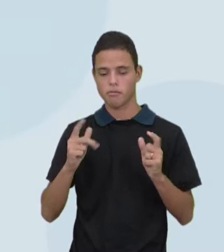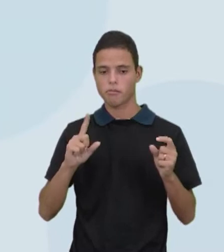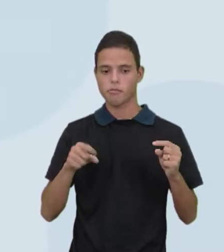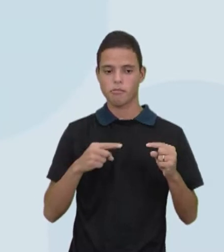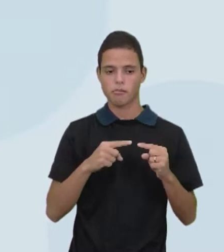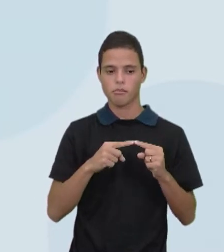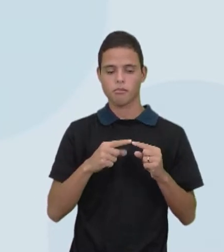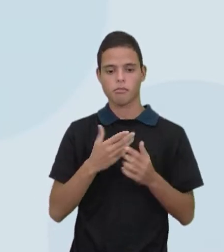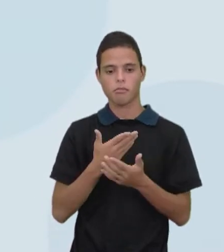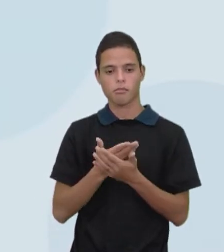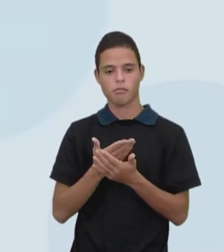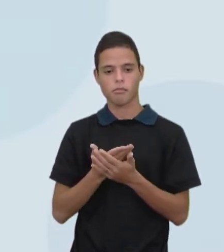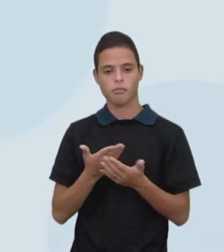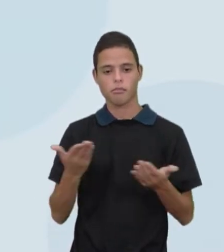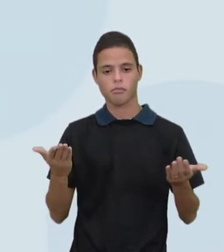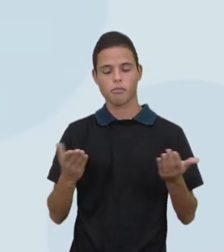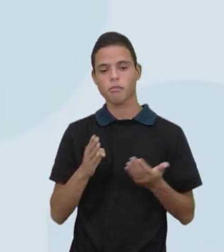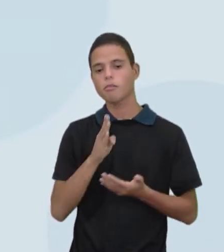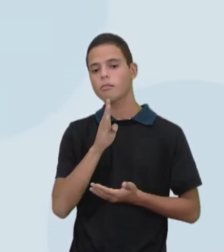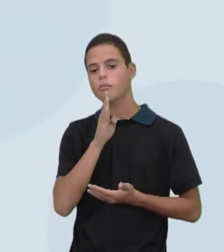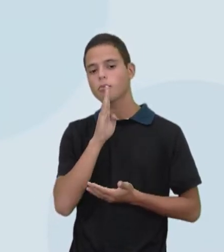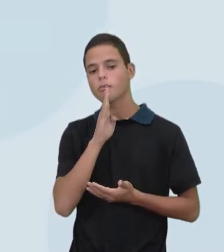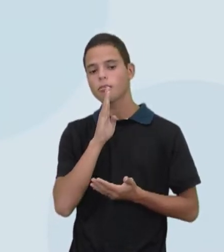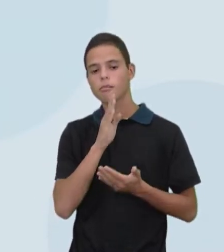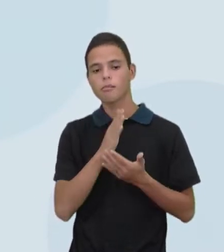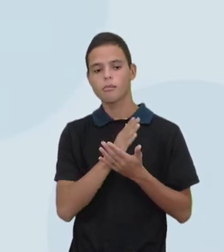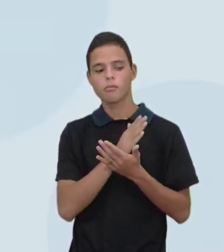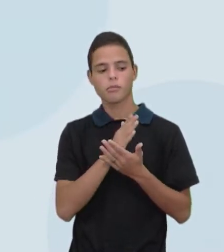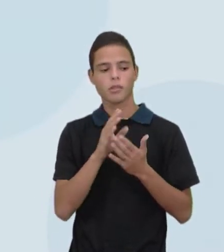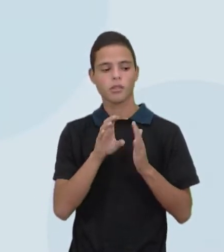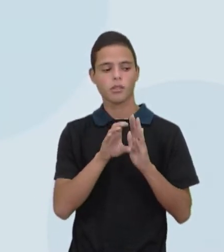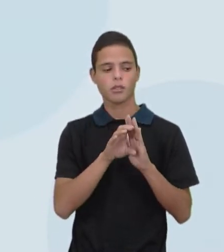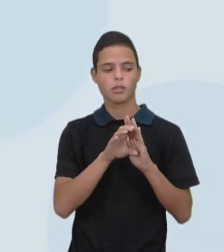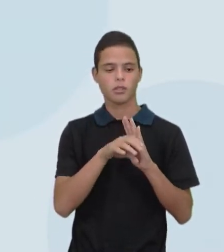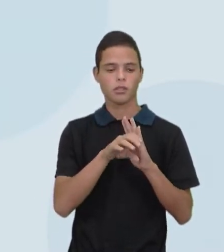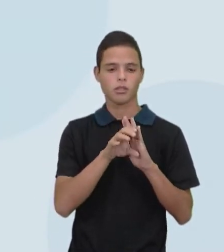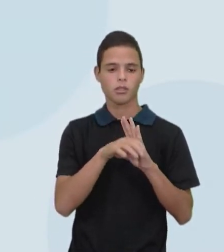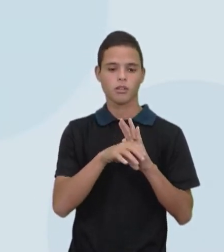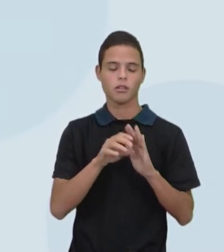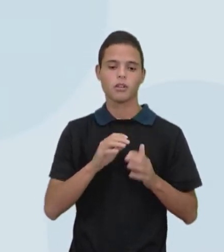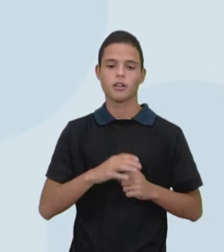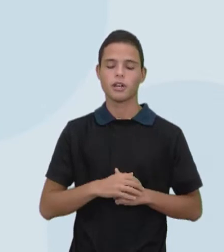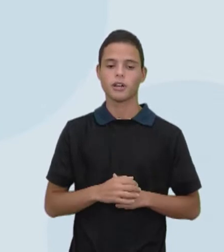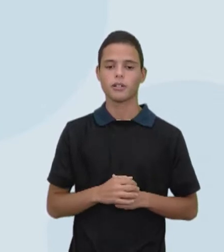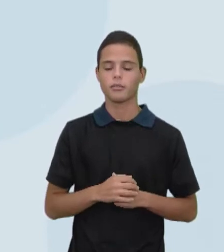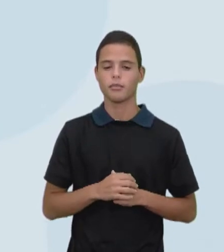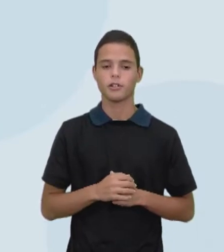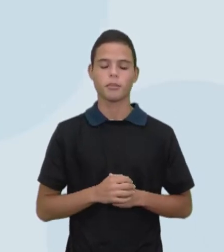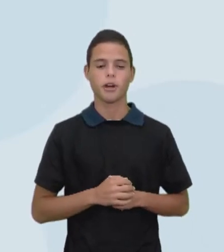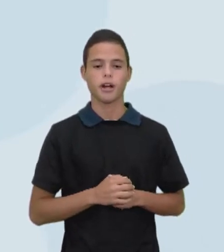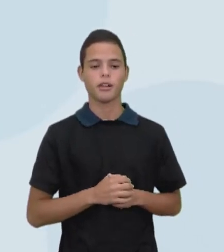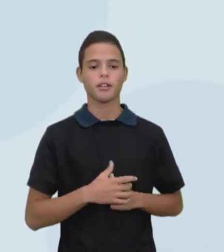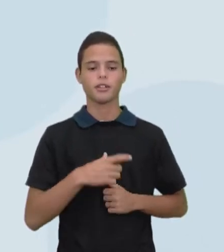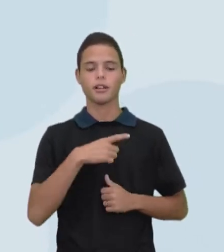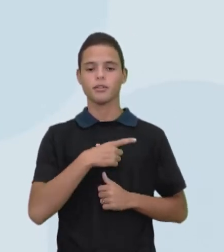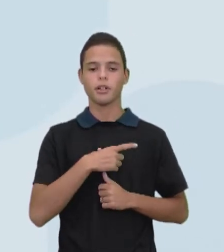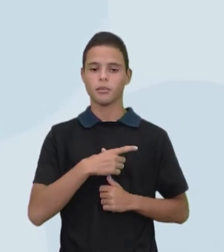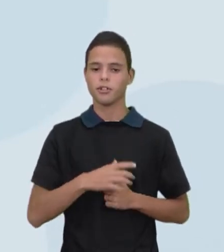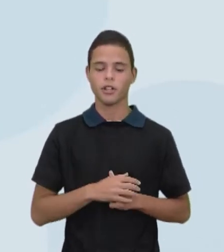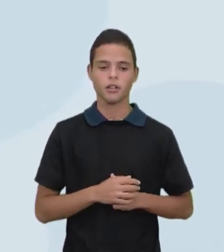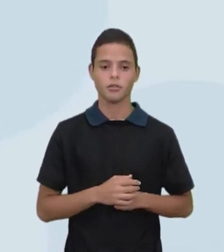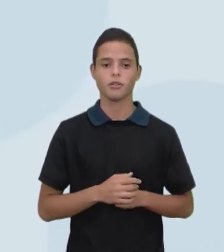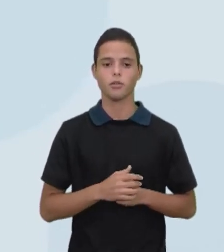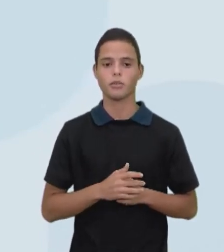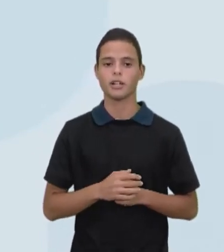aula de hoje, então, é conhecer os conceitos relacionados à biomassa e relacioná-los ao ciclo do carbono. Gente, hoje